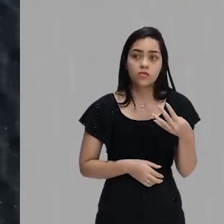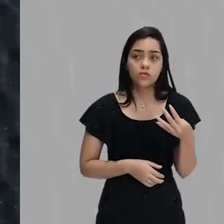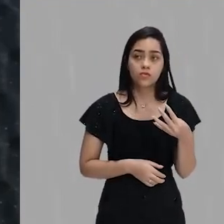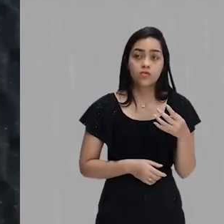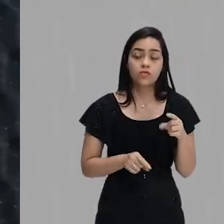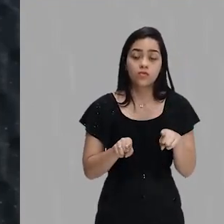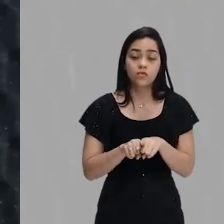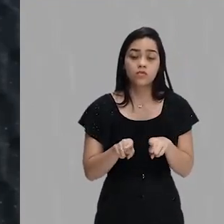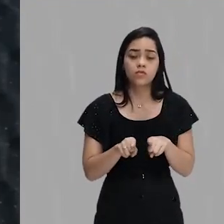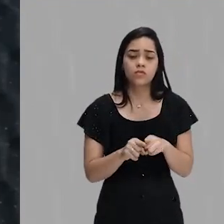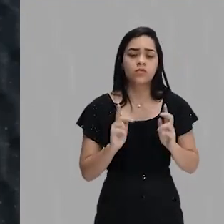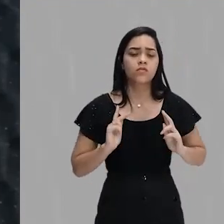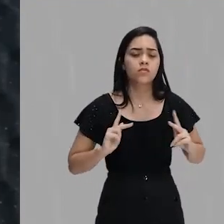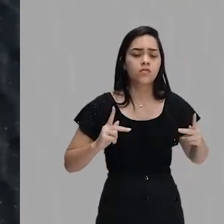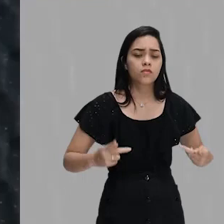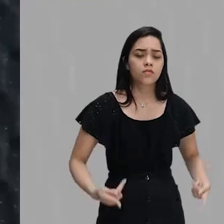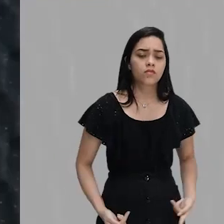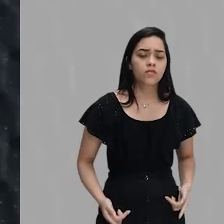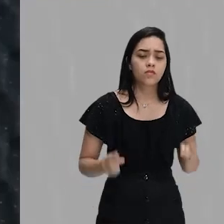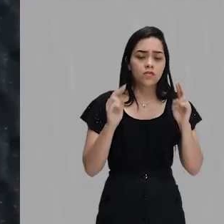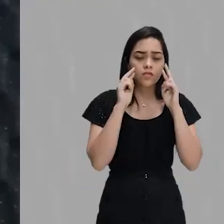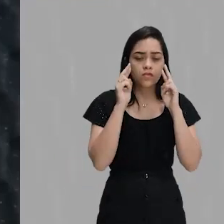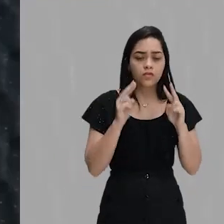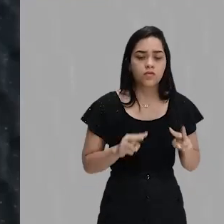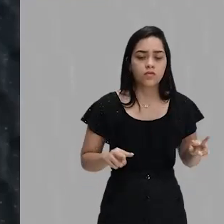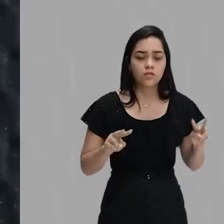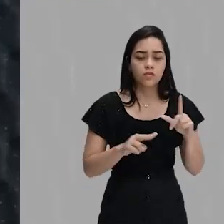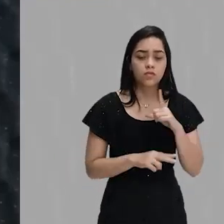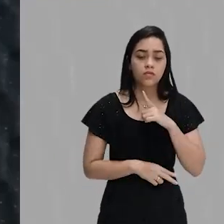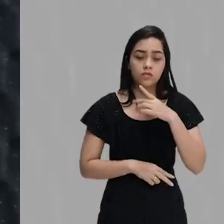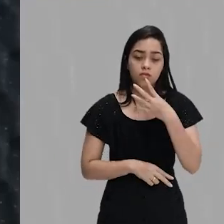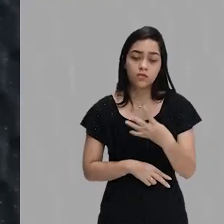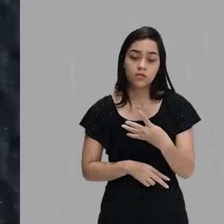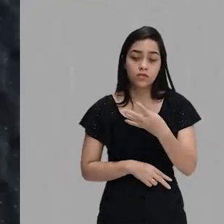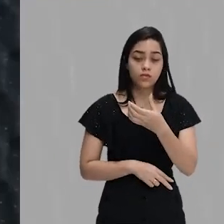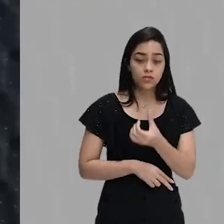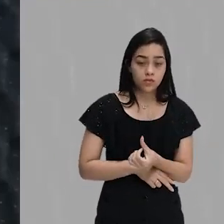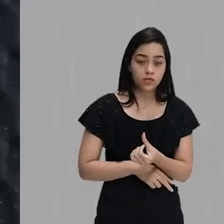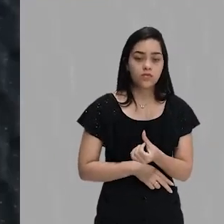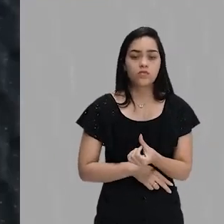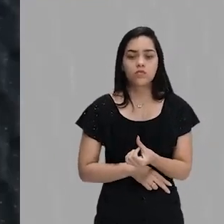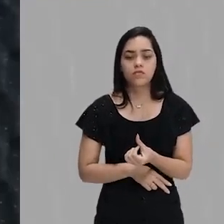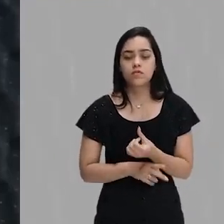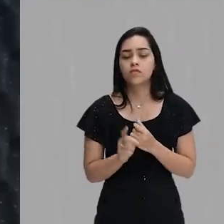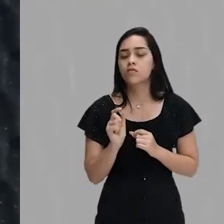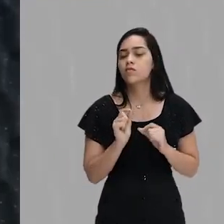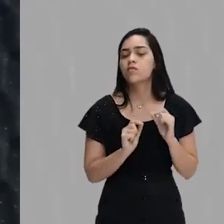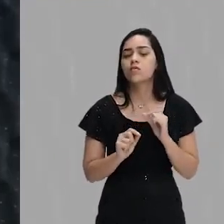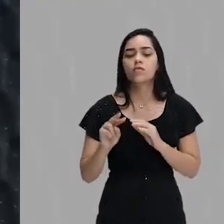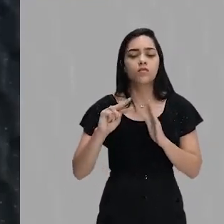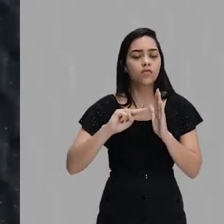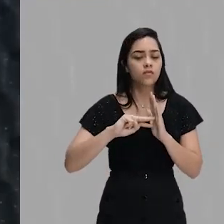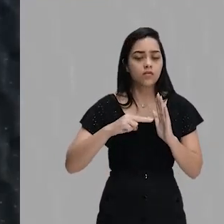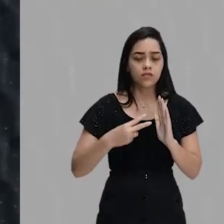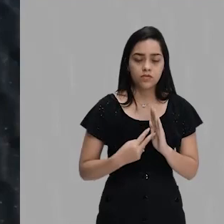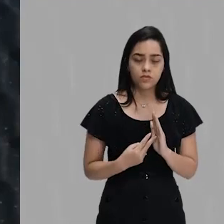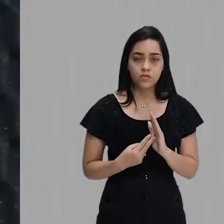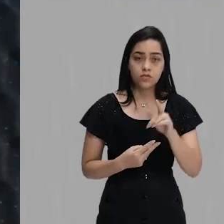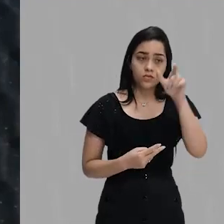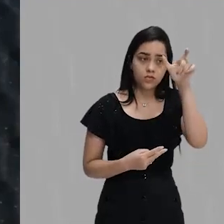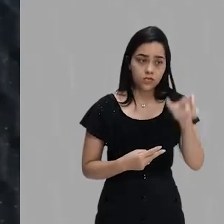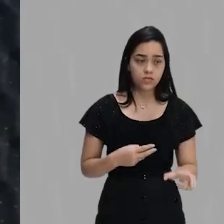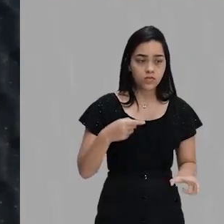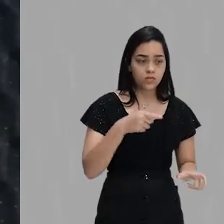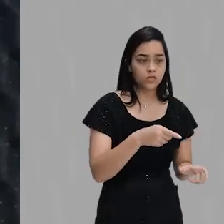No caso do ser humano, olha aqui, ó, o ser humano tem 46 cromossomos. Quer dizer que cada ser humano